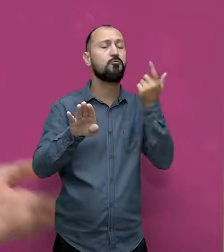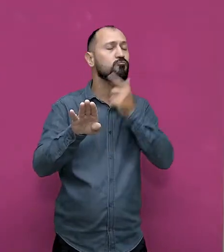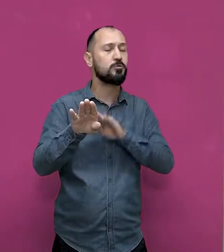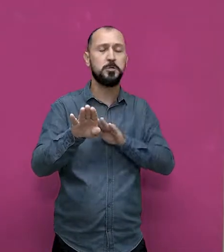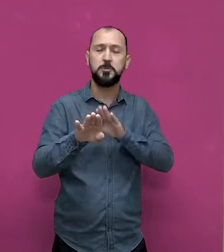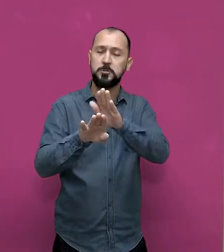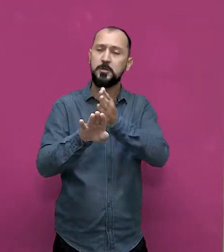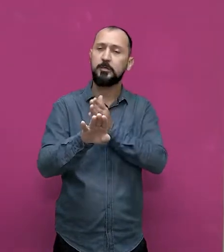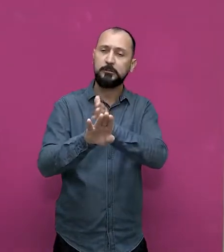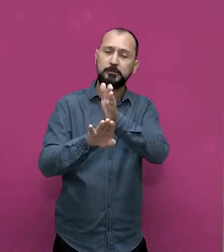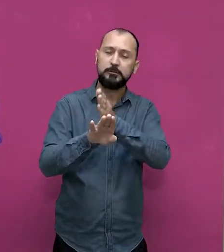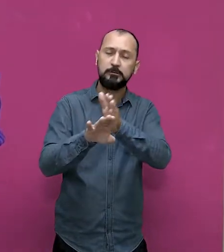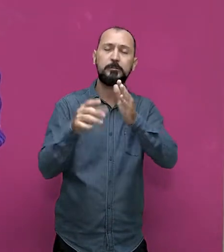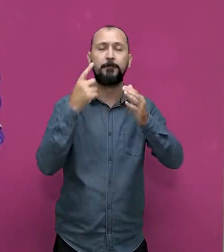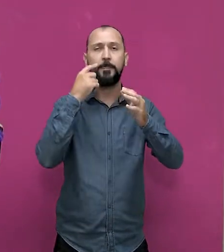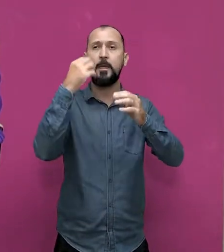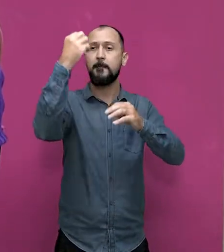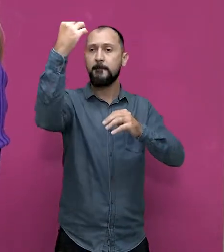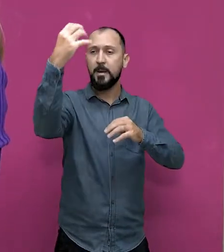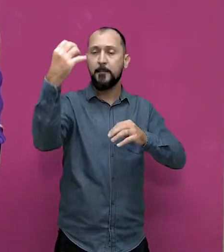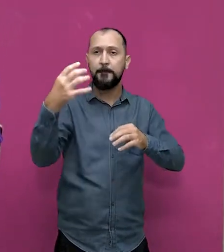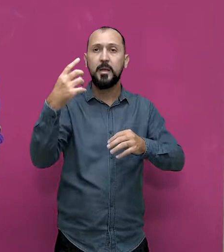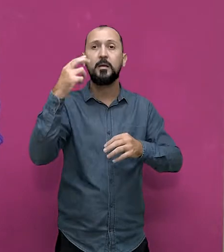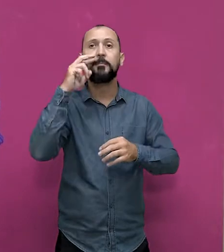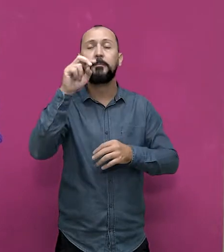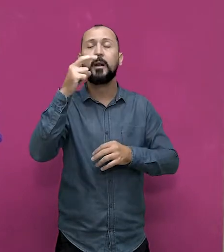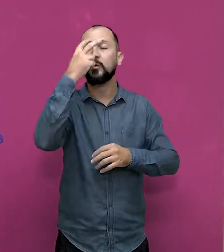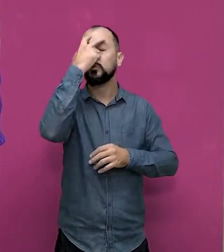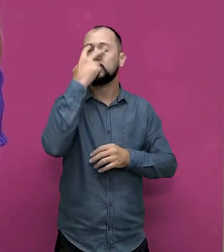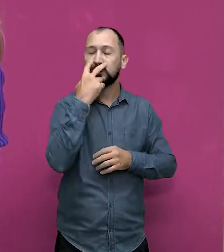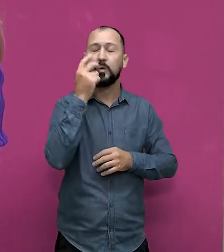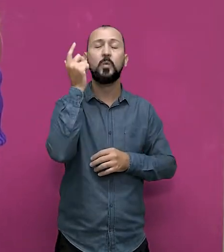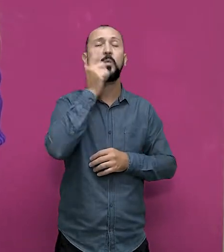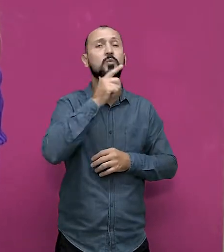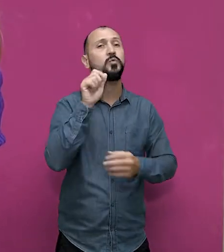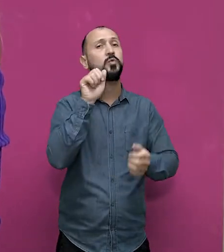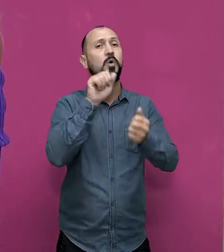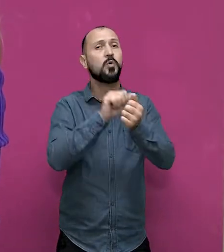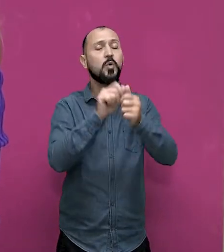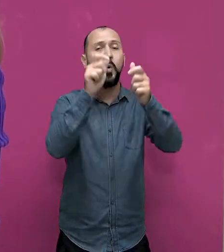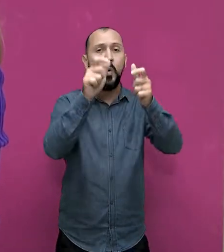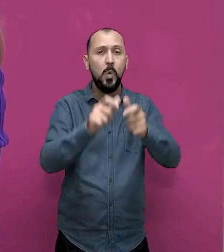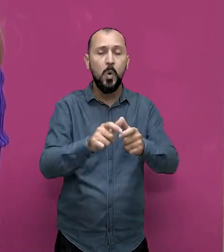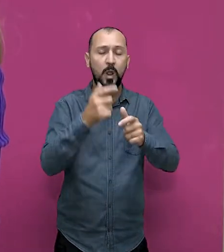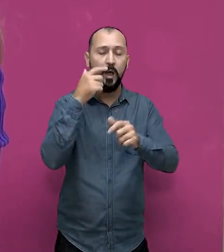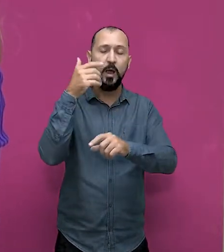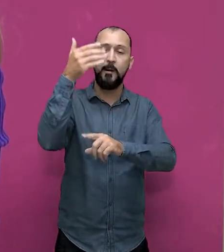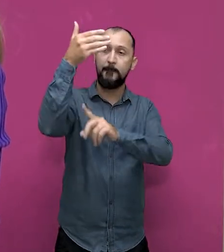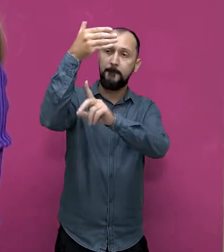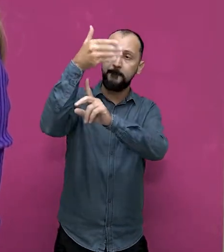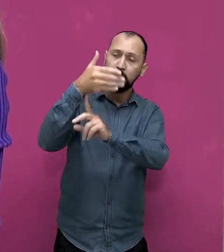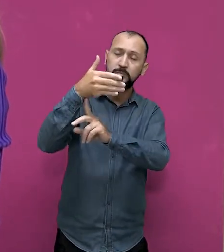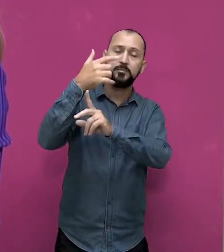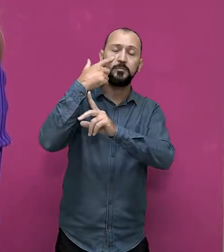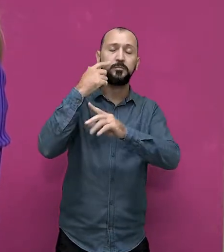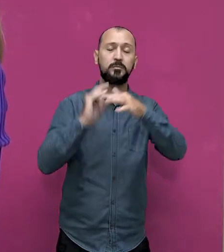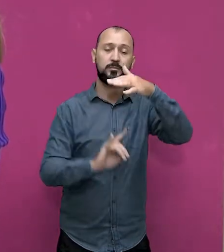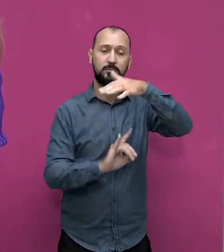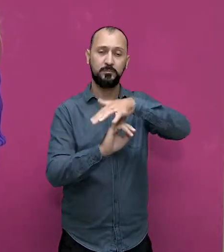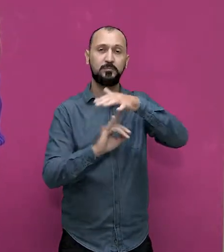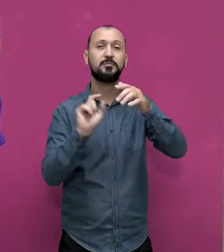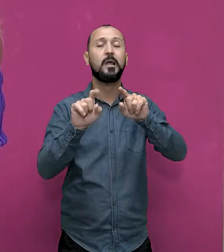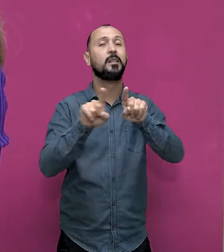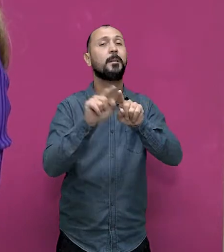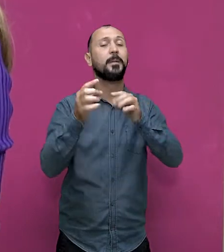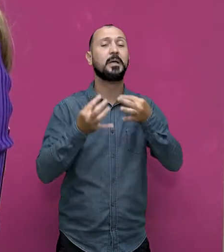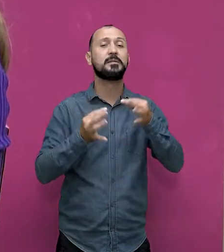sejam acessíveis, as sinalizações para que os deficientes visuais possam chegar até o ponto sem dificuldade,